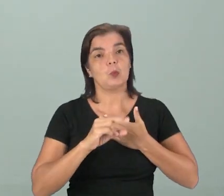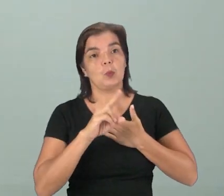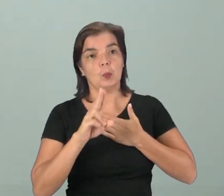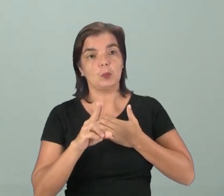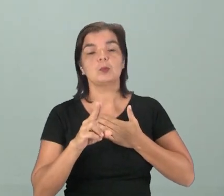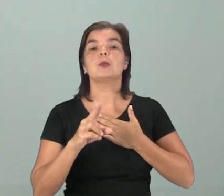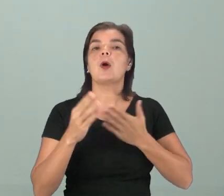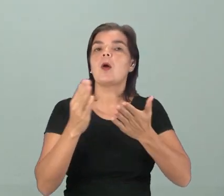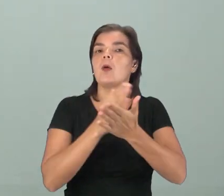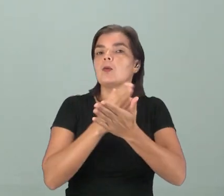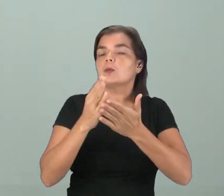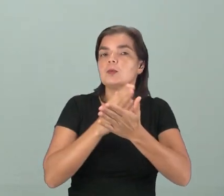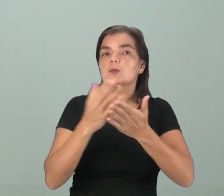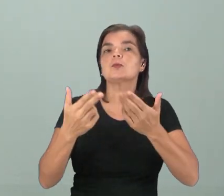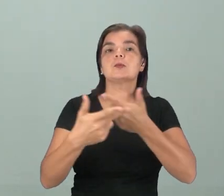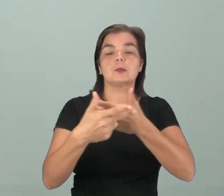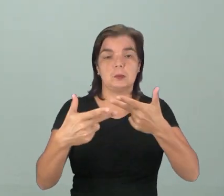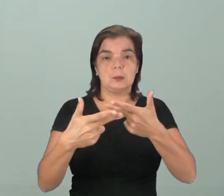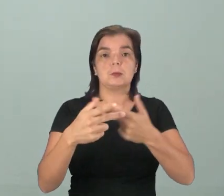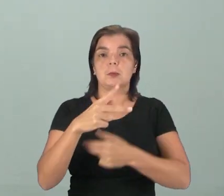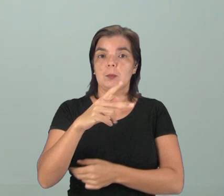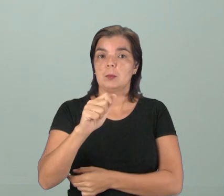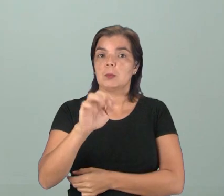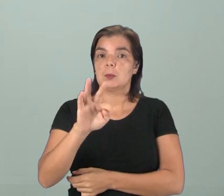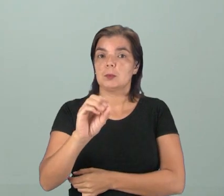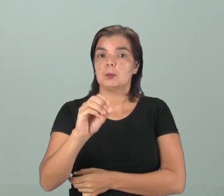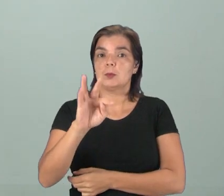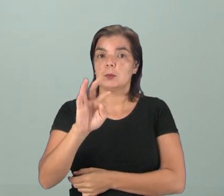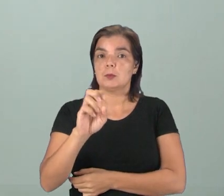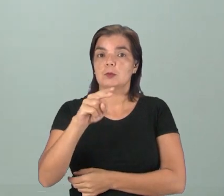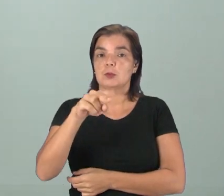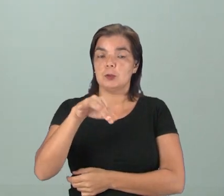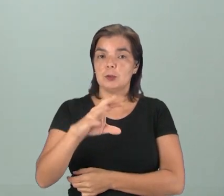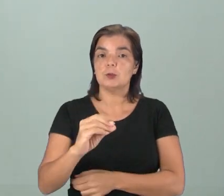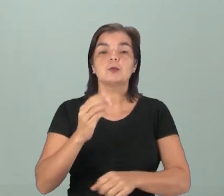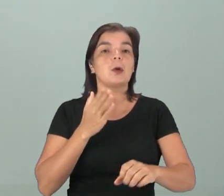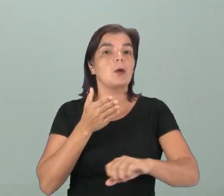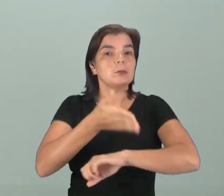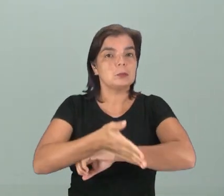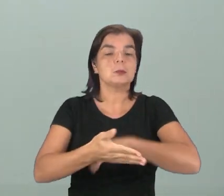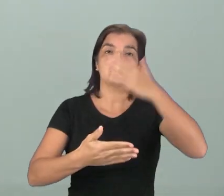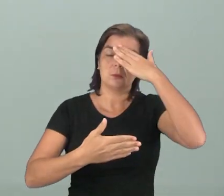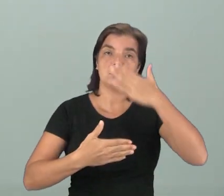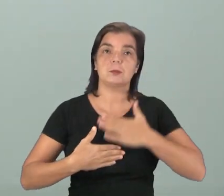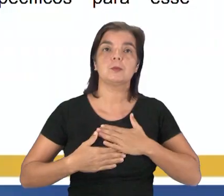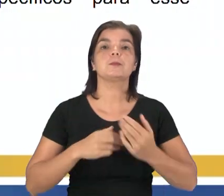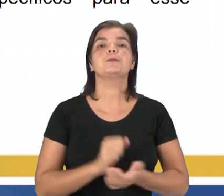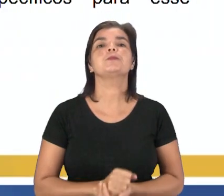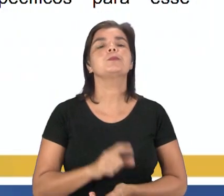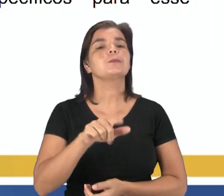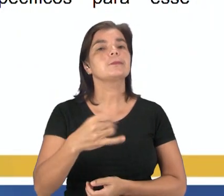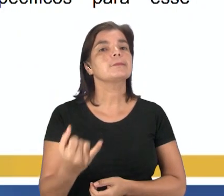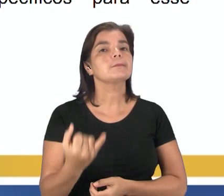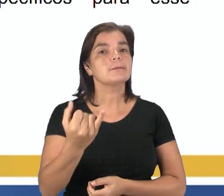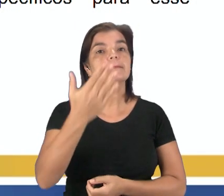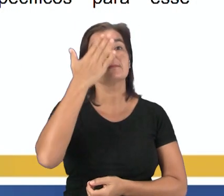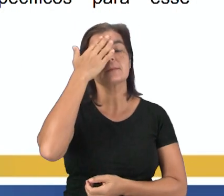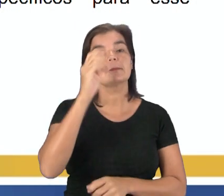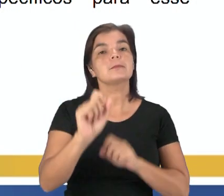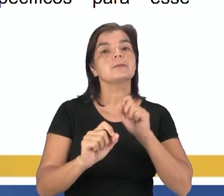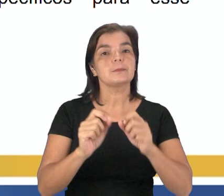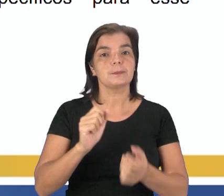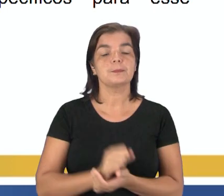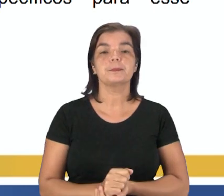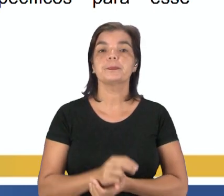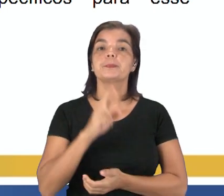ou algum desses agentes patogênicos está tentando nos invadir. E aí o que mais que é importante a gente saber?